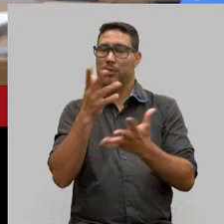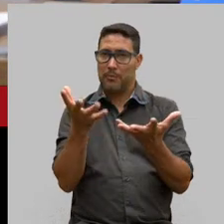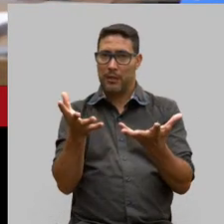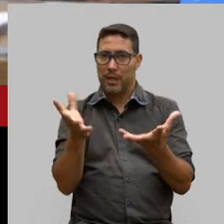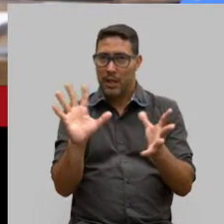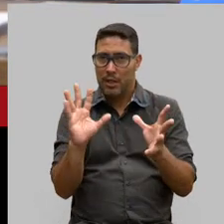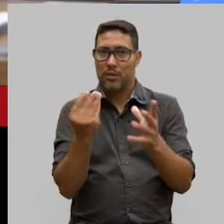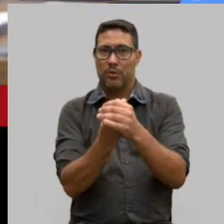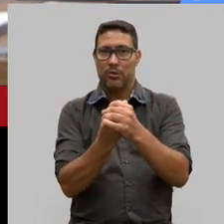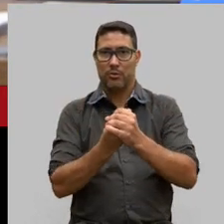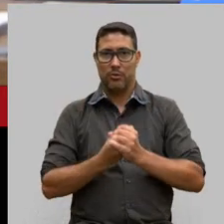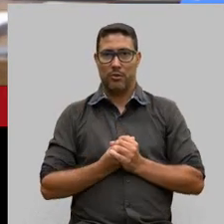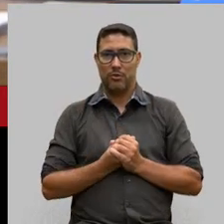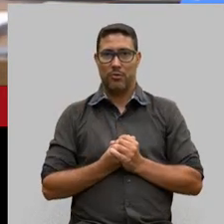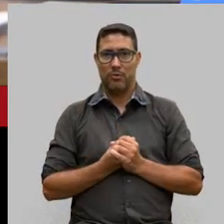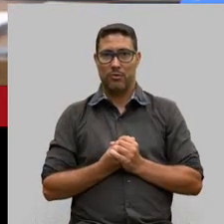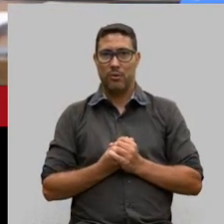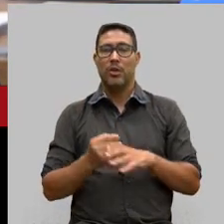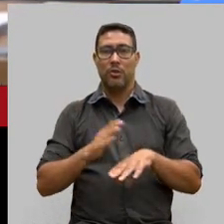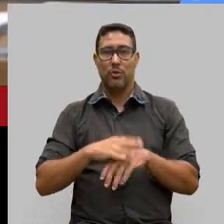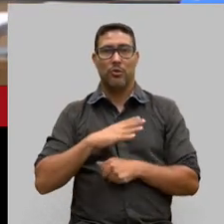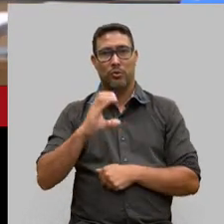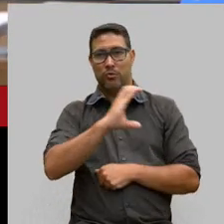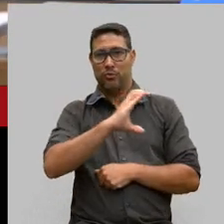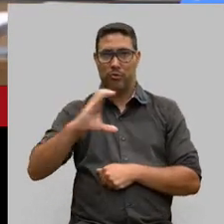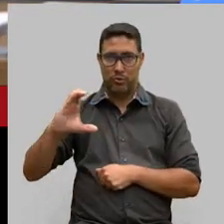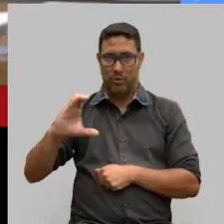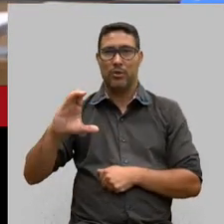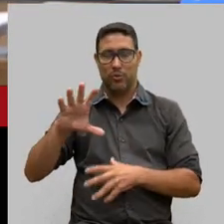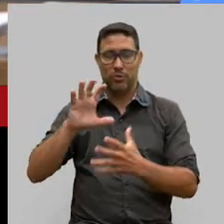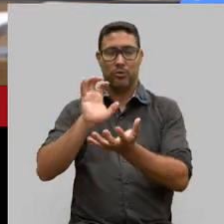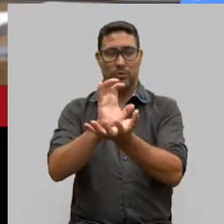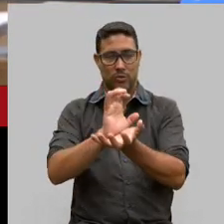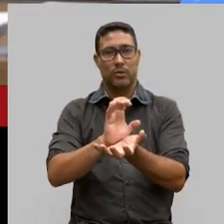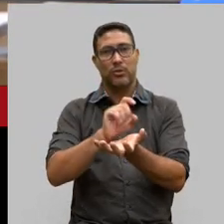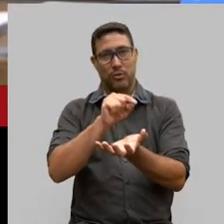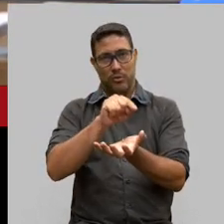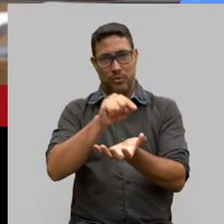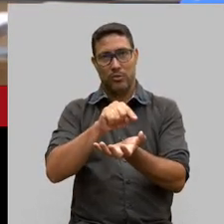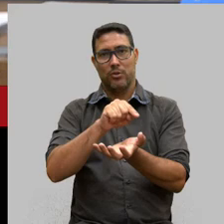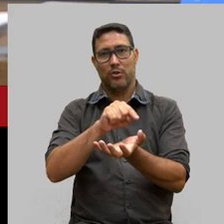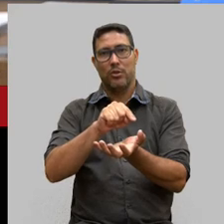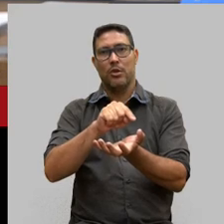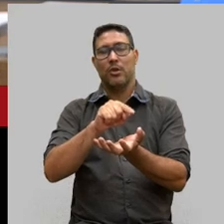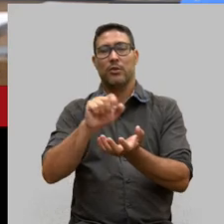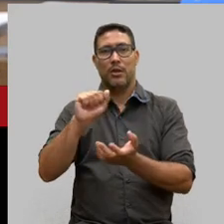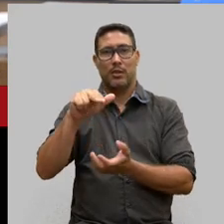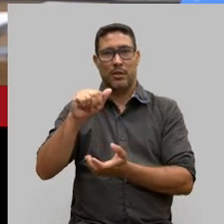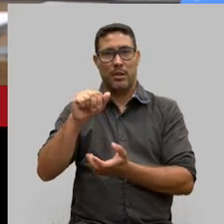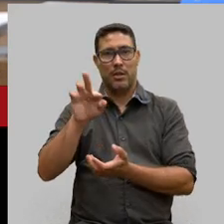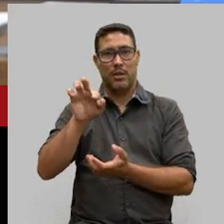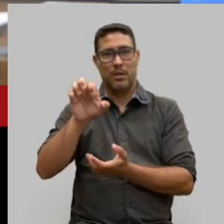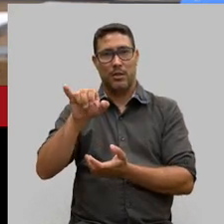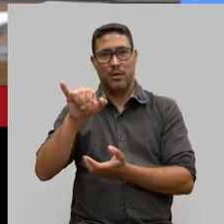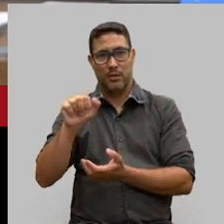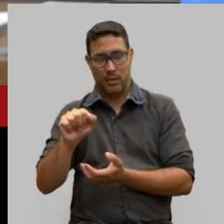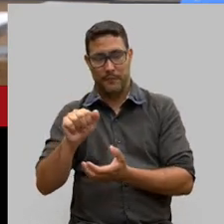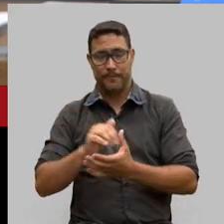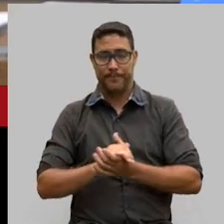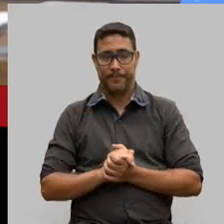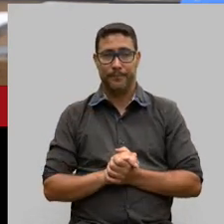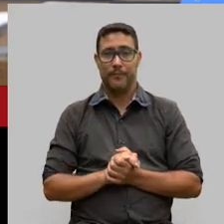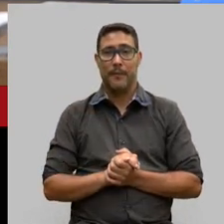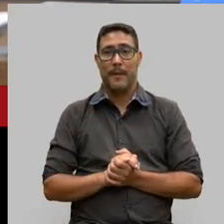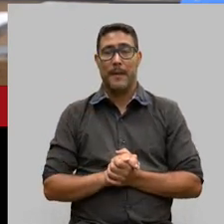Inclusive eu sou atualmente coordenador adjunto dessa Comissão da anad Associação Nacional das defensoras e defensores